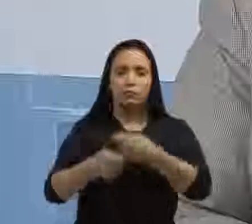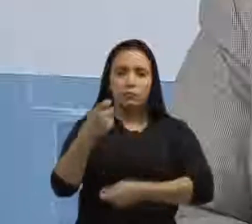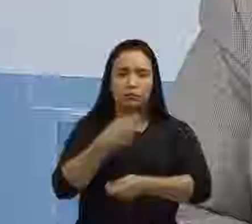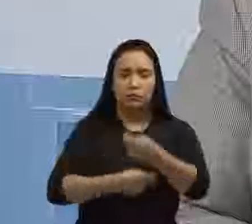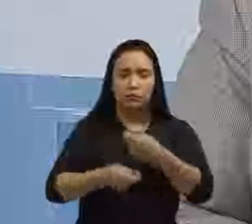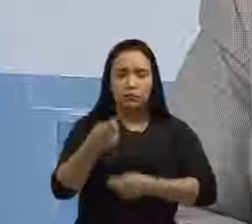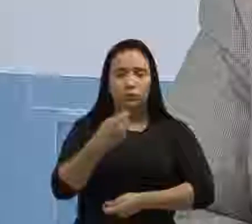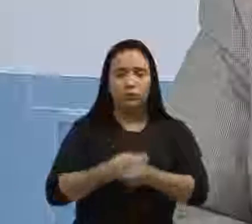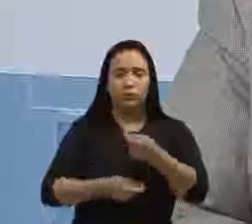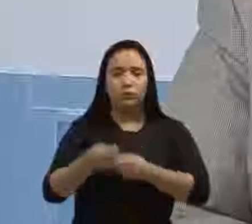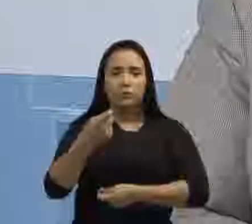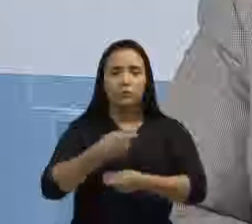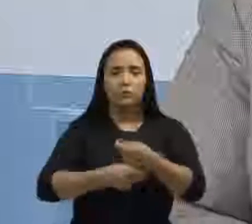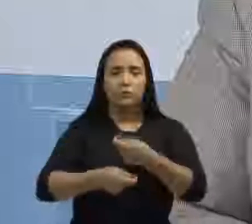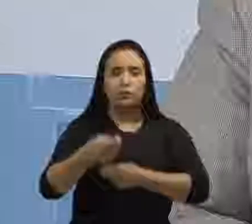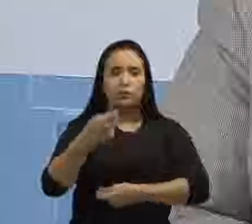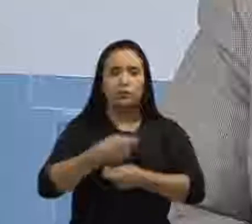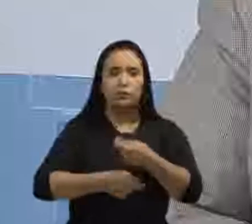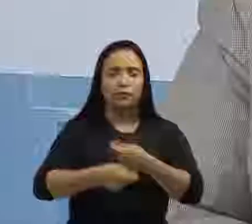colocados dentro de uma